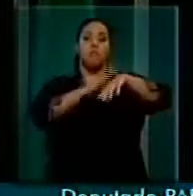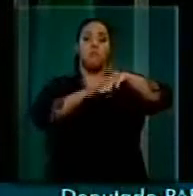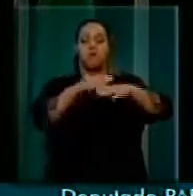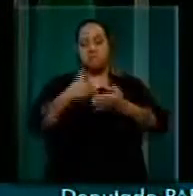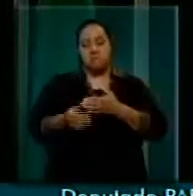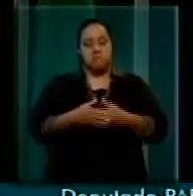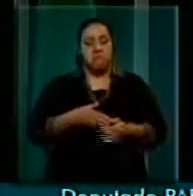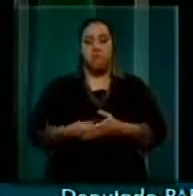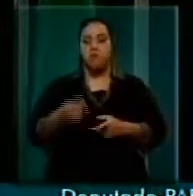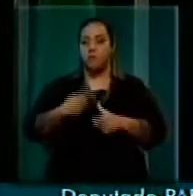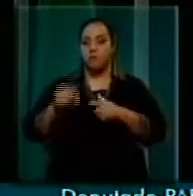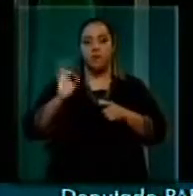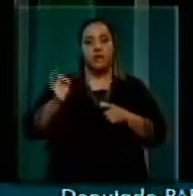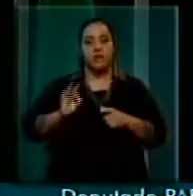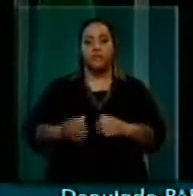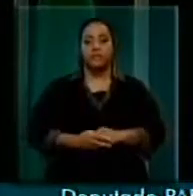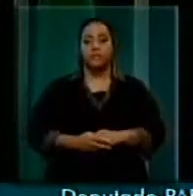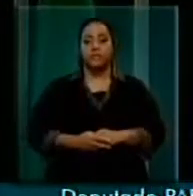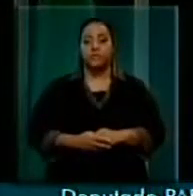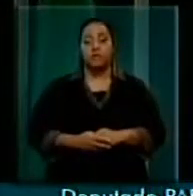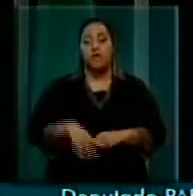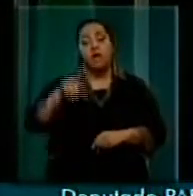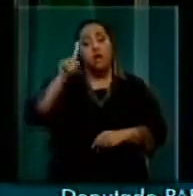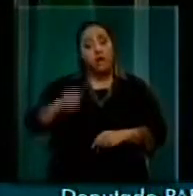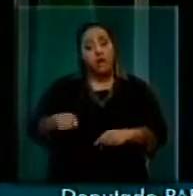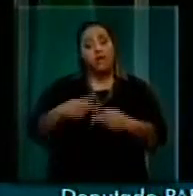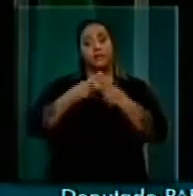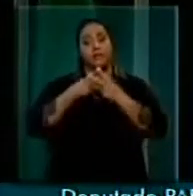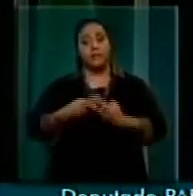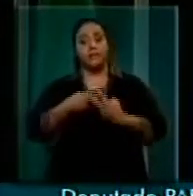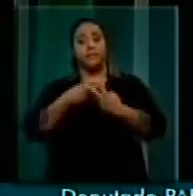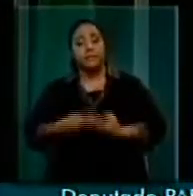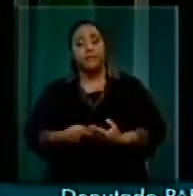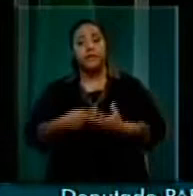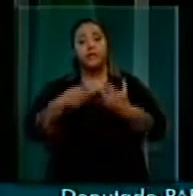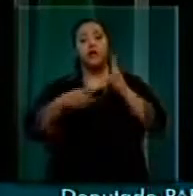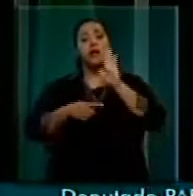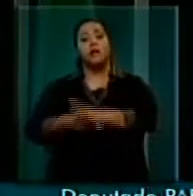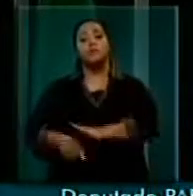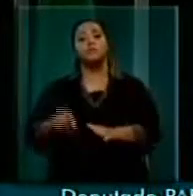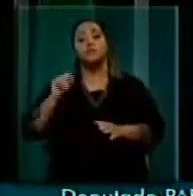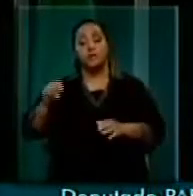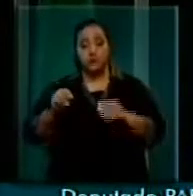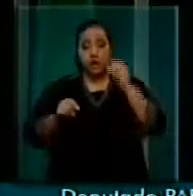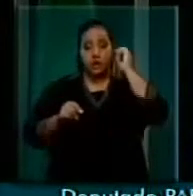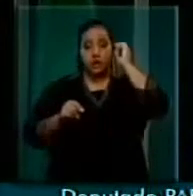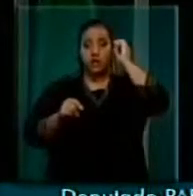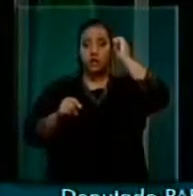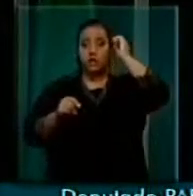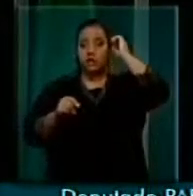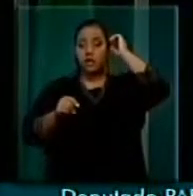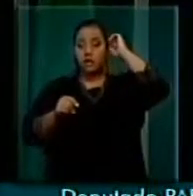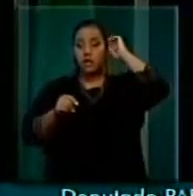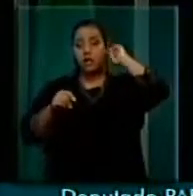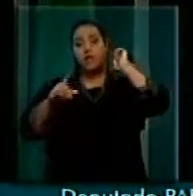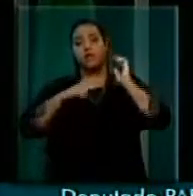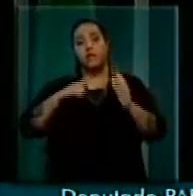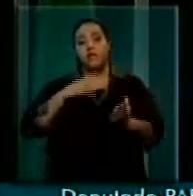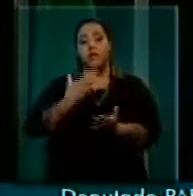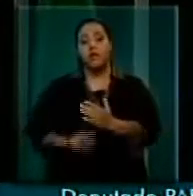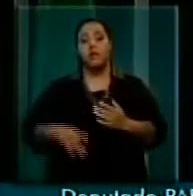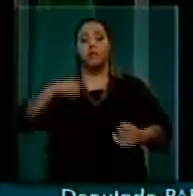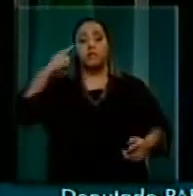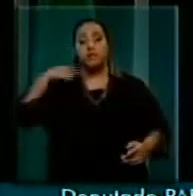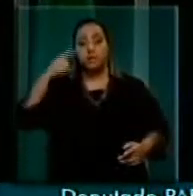Essa tolerância é que talvez permita a corrupção dos costumes políticos. Essa tolerância é que talvez